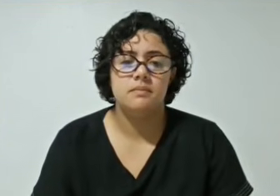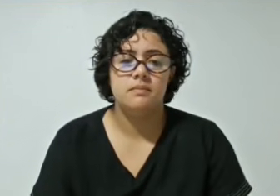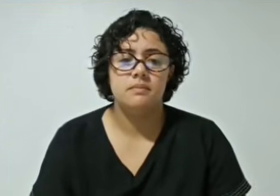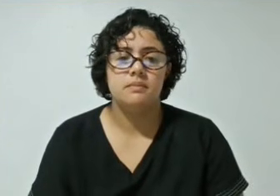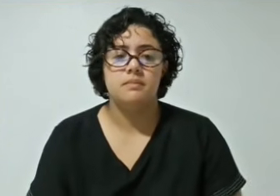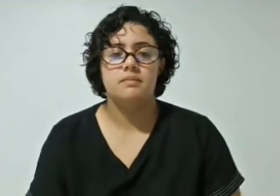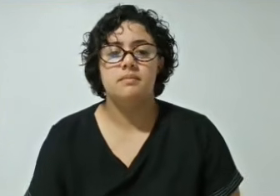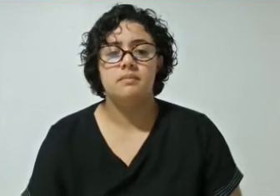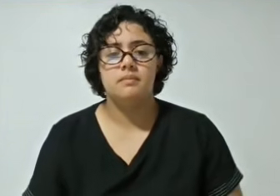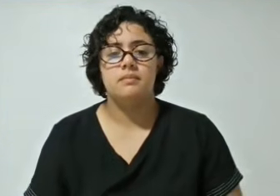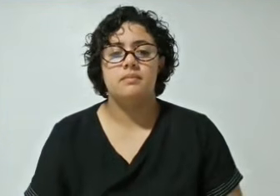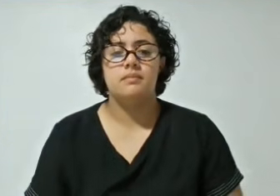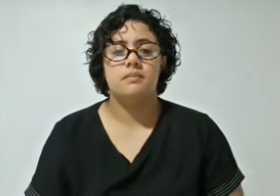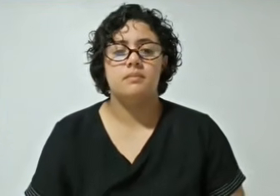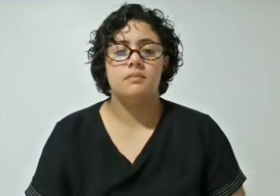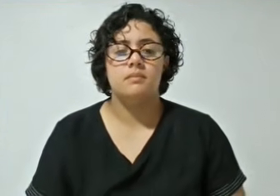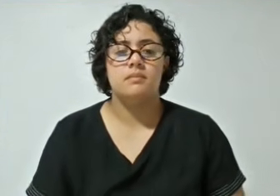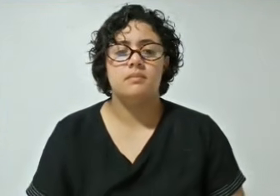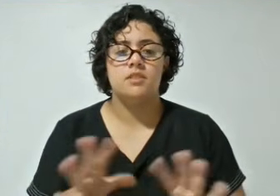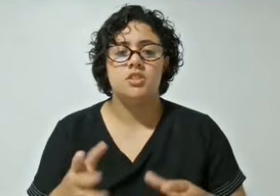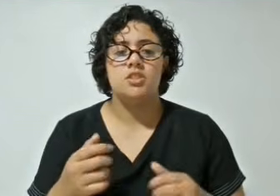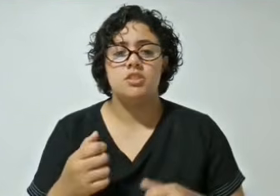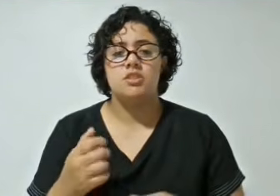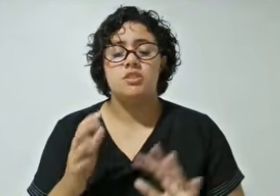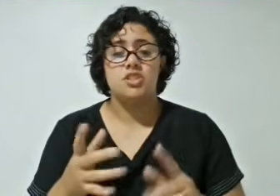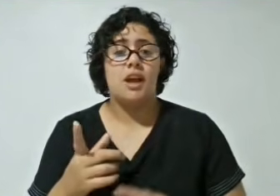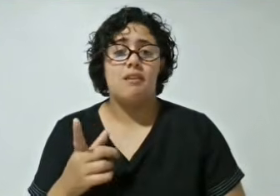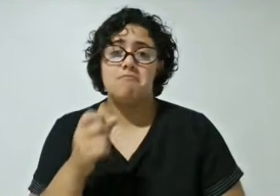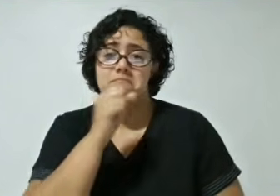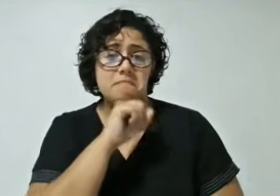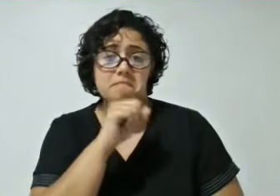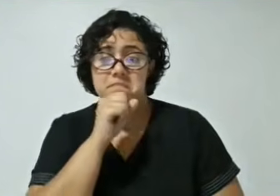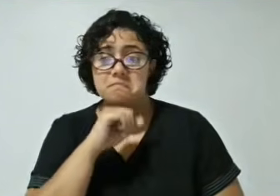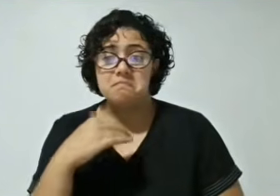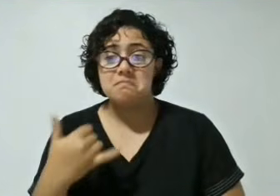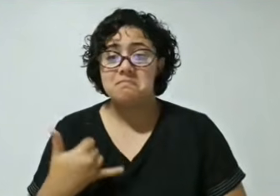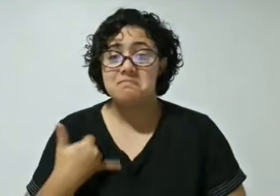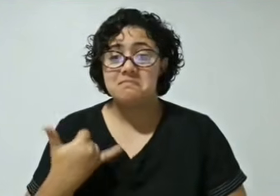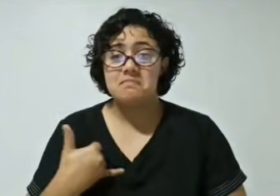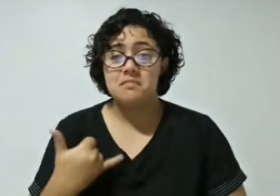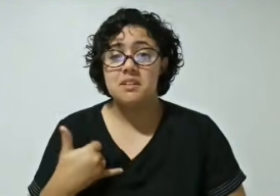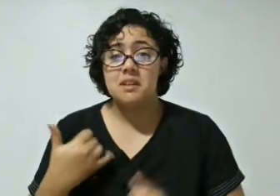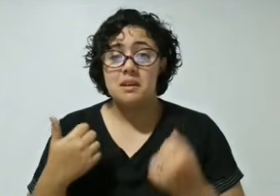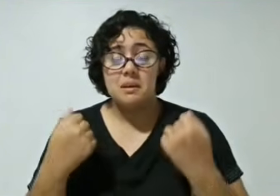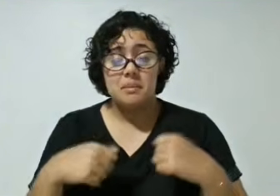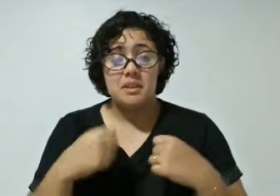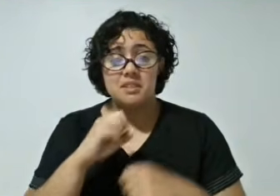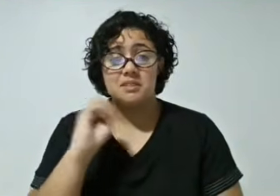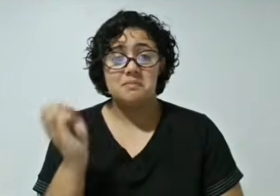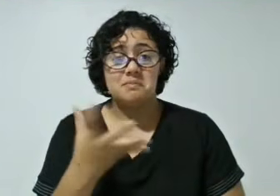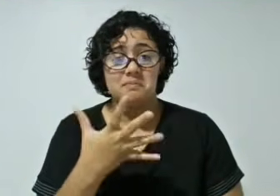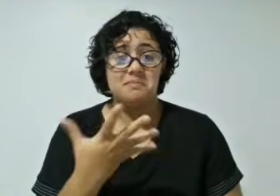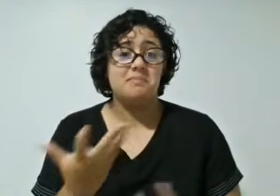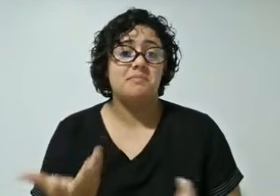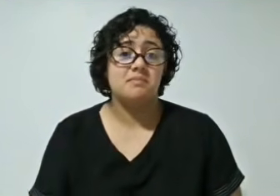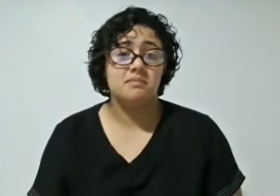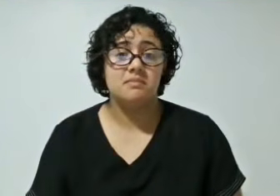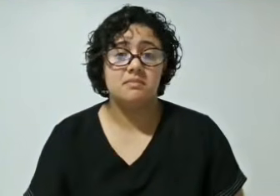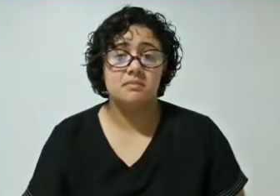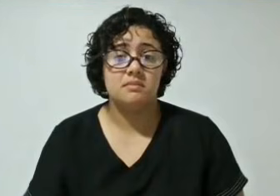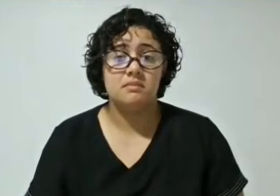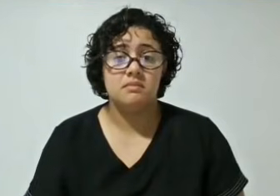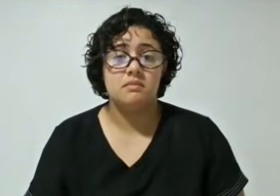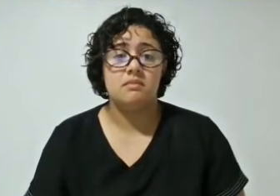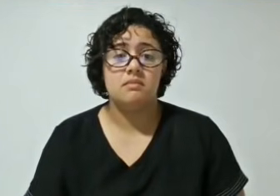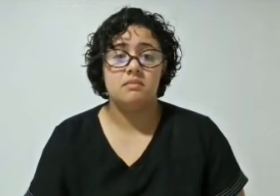culturais, e a gente já está com a barba branca, né? E estamos precisando renovar o nosso quadro, colocar uma turma. Nós temos discutido muito isso. Quem é que